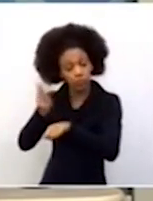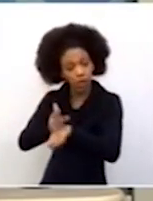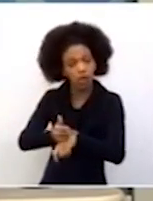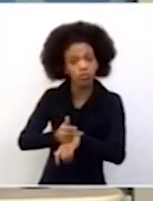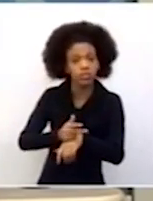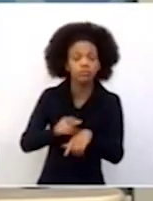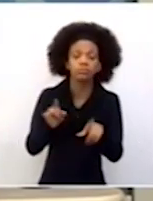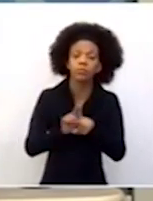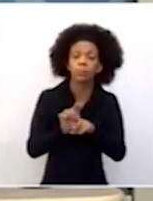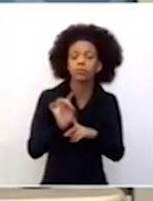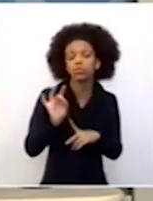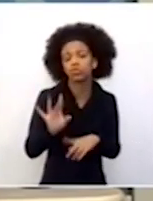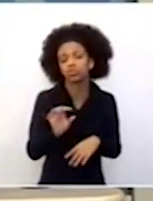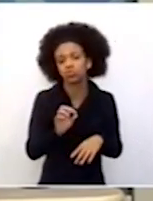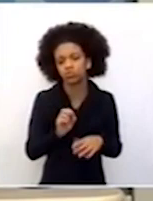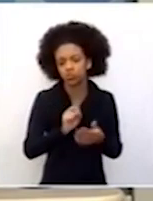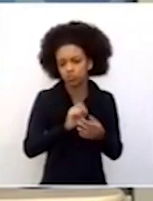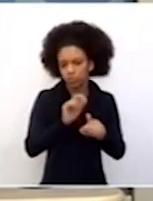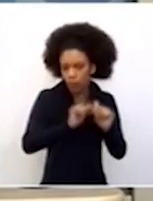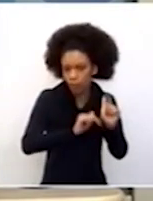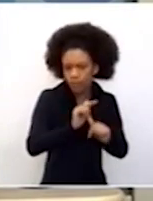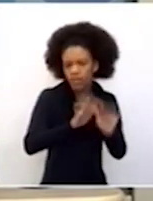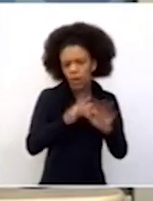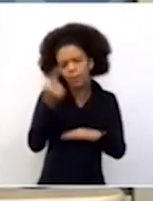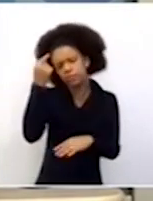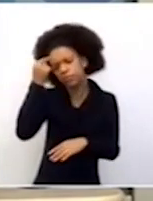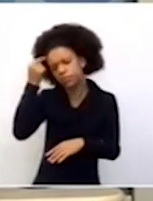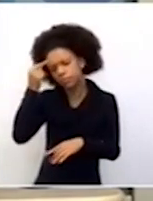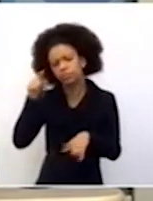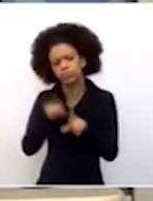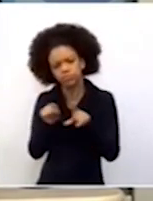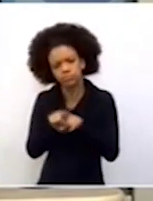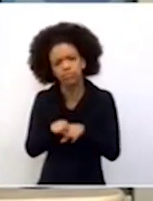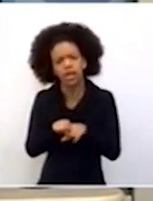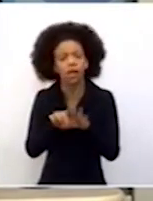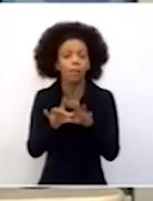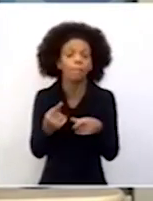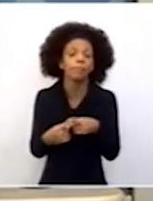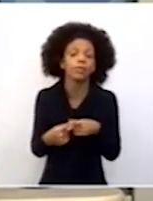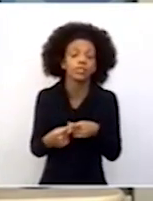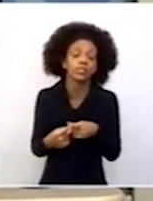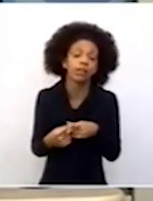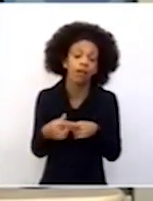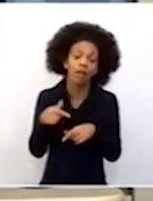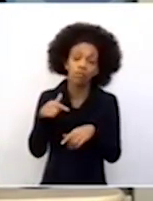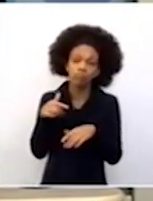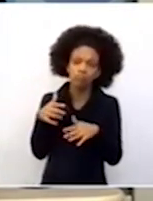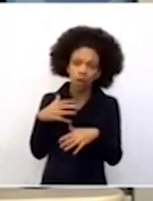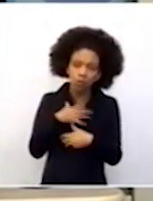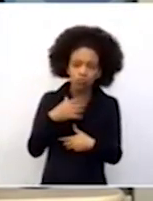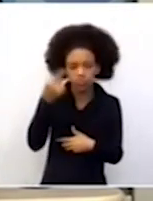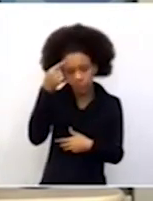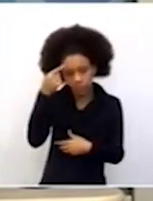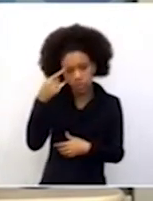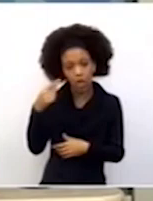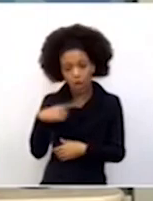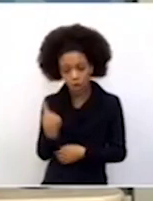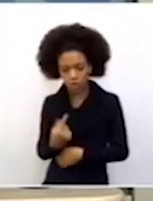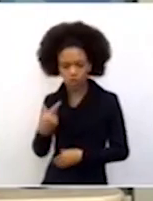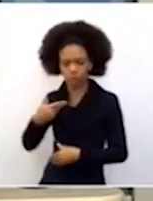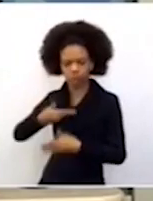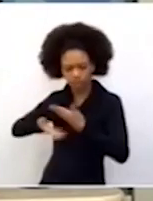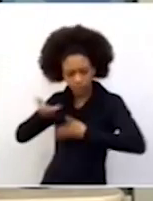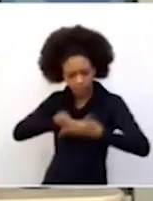só a disponibilização de materiais, mas sim momentos de reflexões, tá? Que assim, esses momentos de reflexões, nós vamos compartilhar as